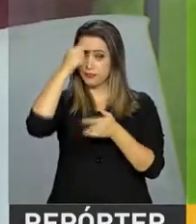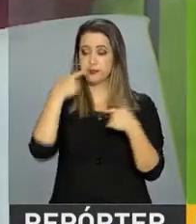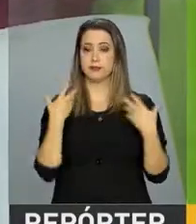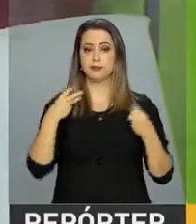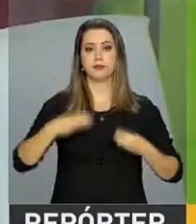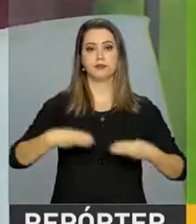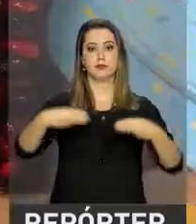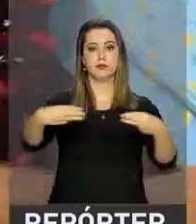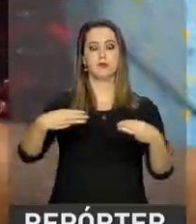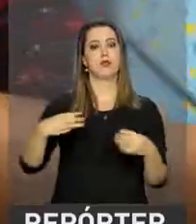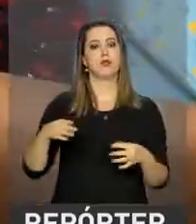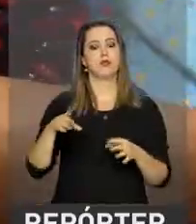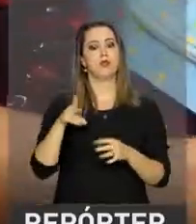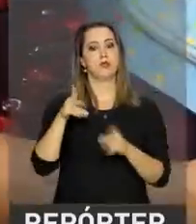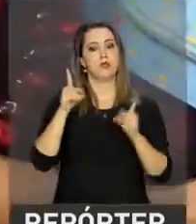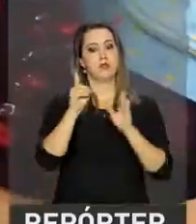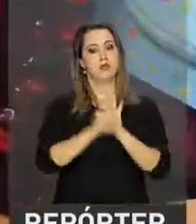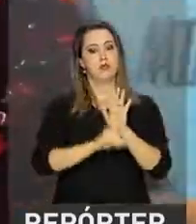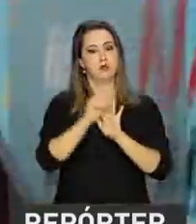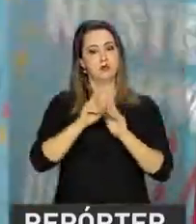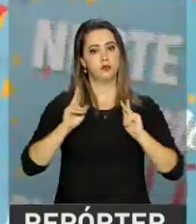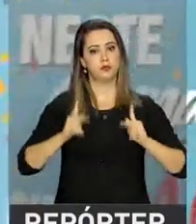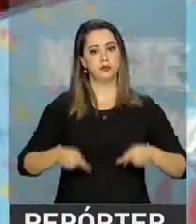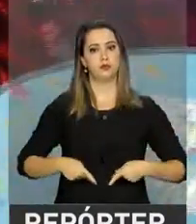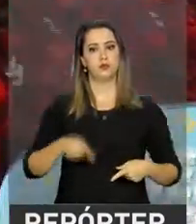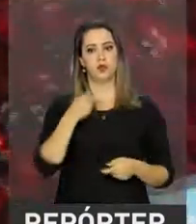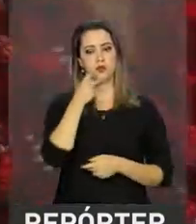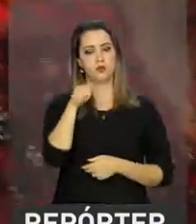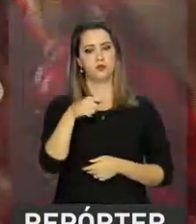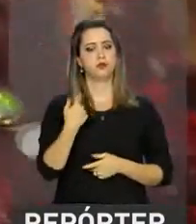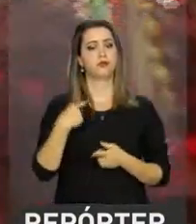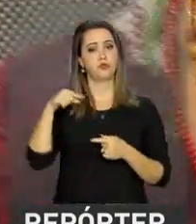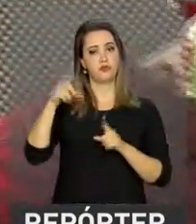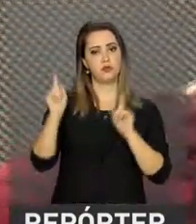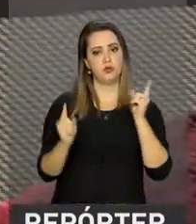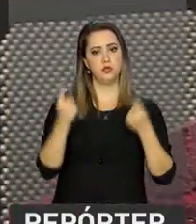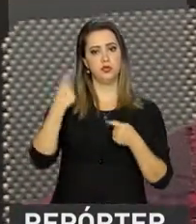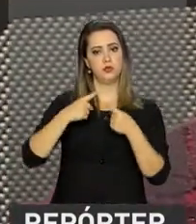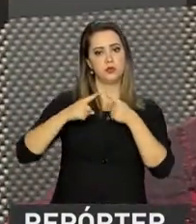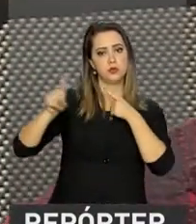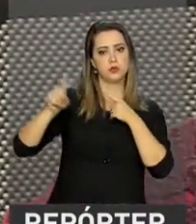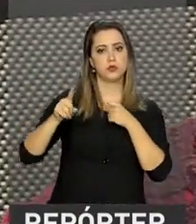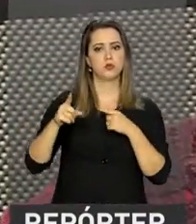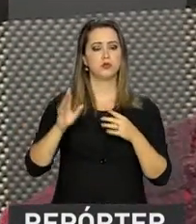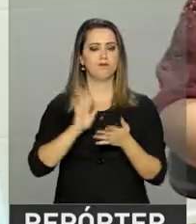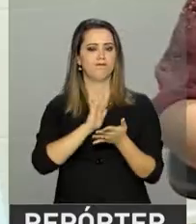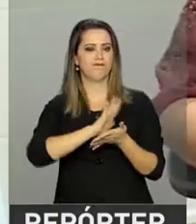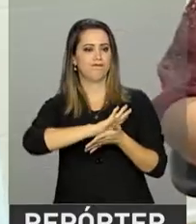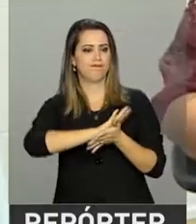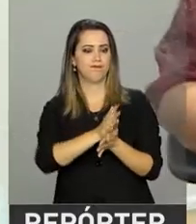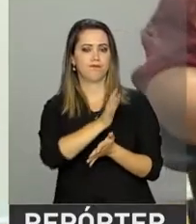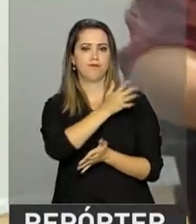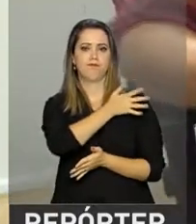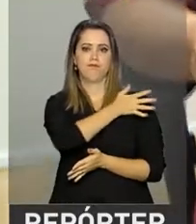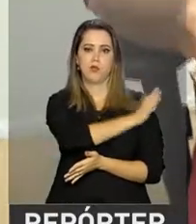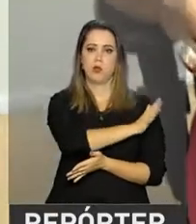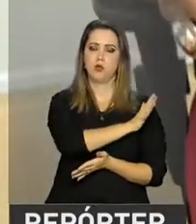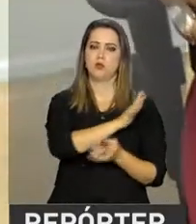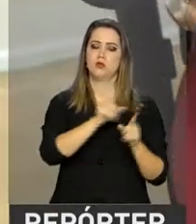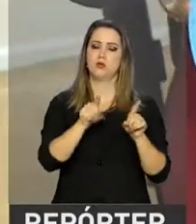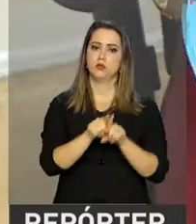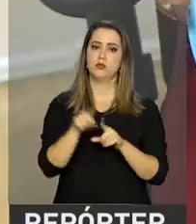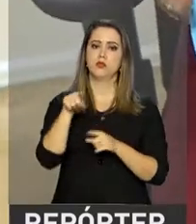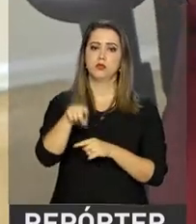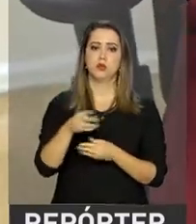humanos lançou a campanha neste carnaval diga não ao racismo até o fim do feriado serão distribuídos 50 mil folderes nas